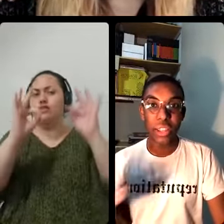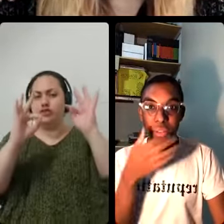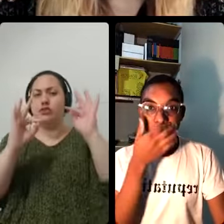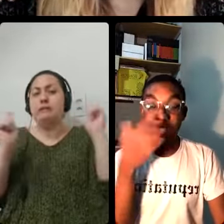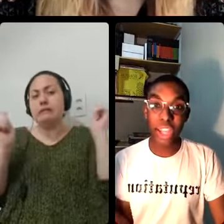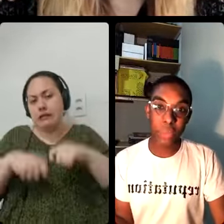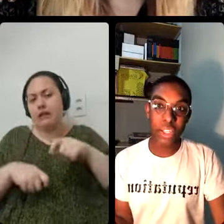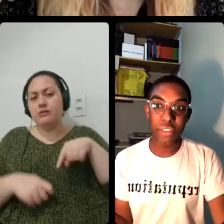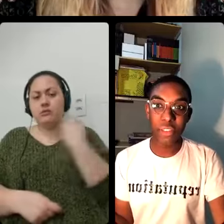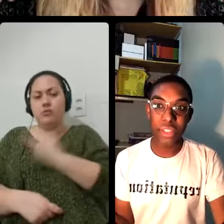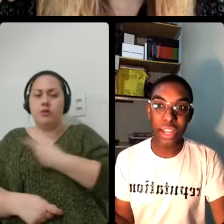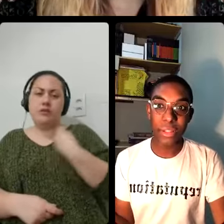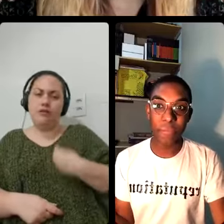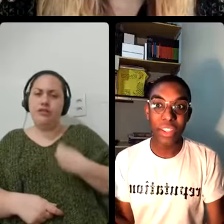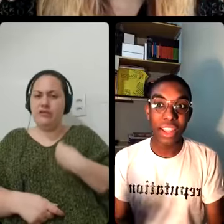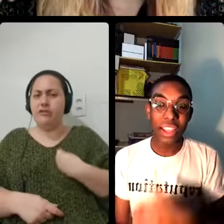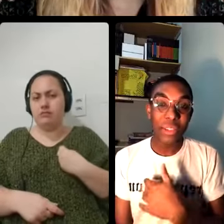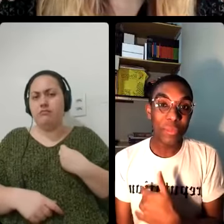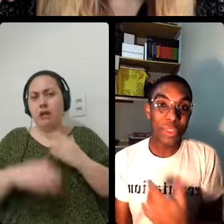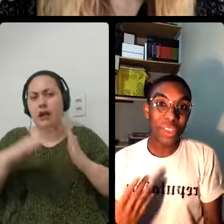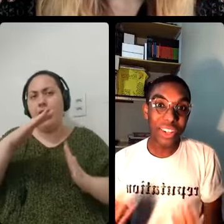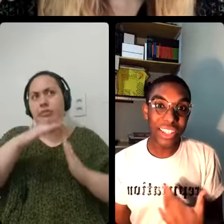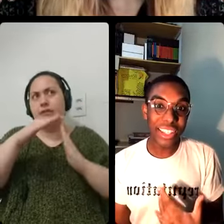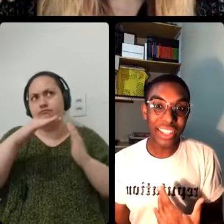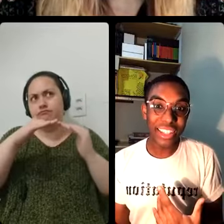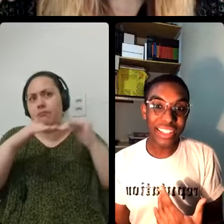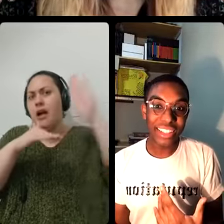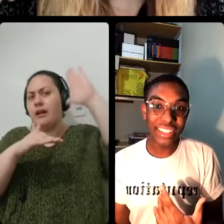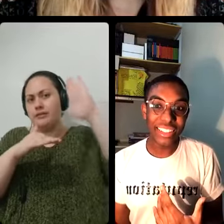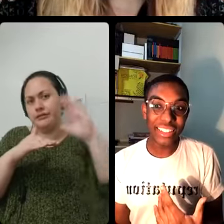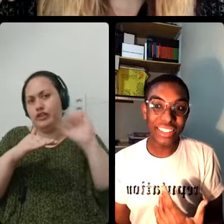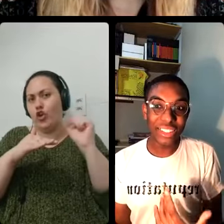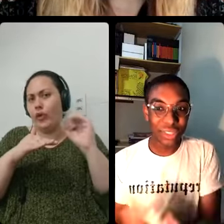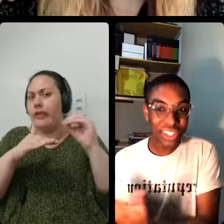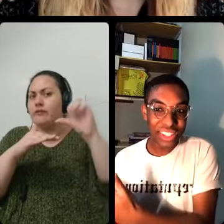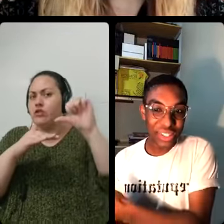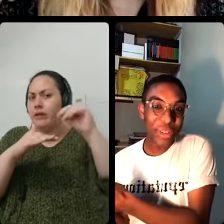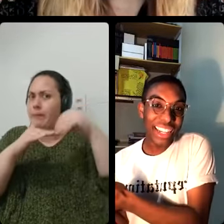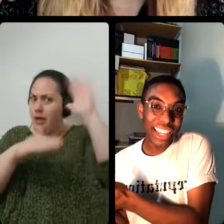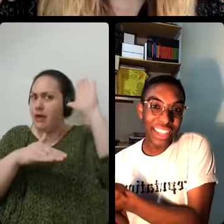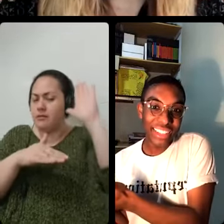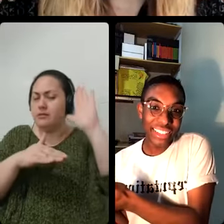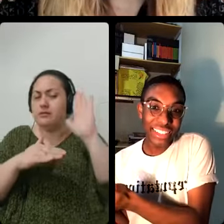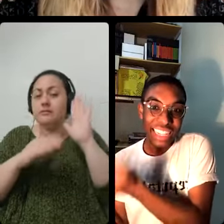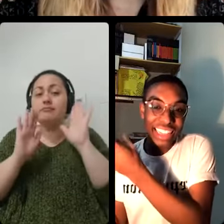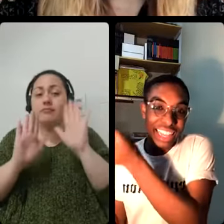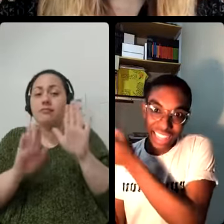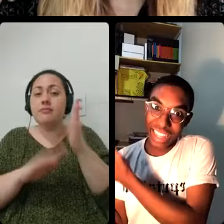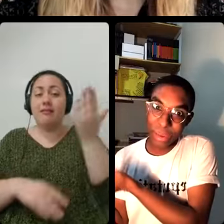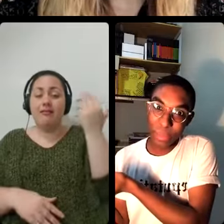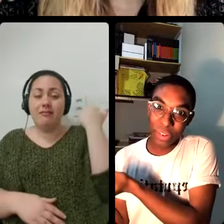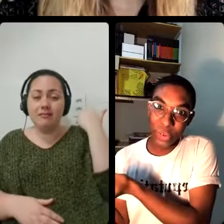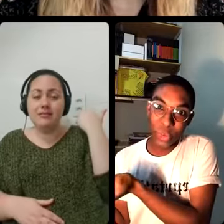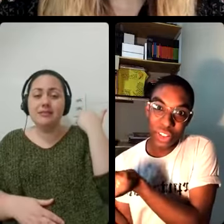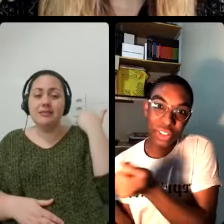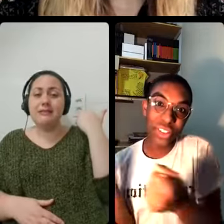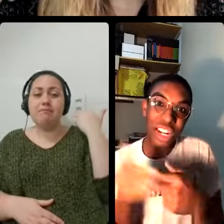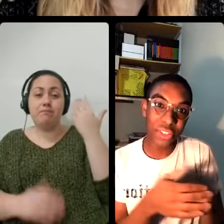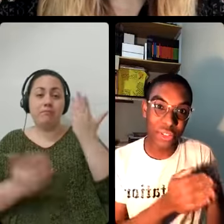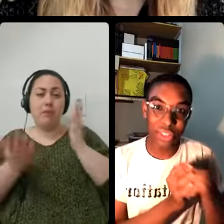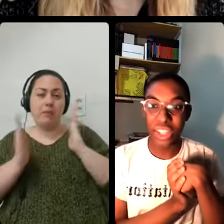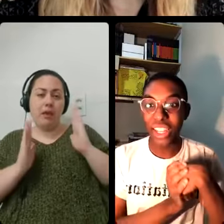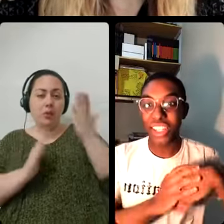chegar numa idade mais avançada. Só que tu trazendo uma lei daquela época, onde